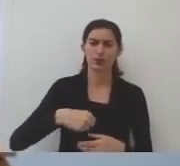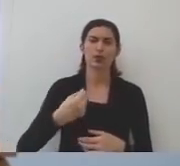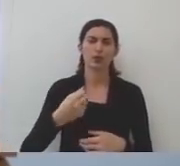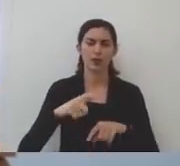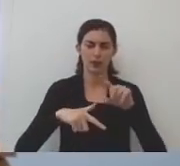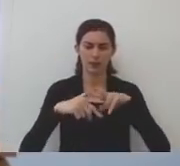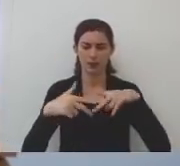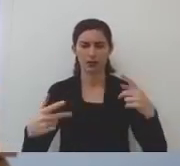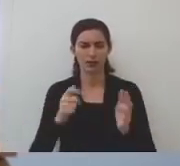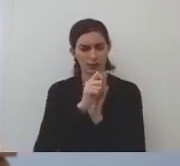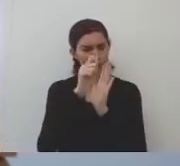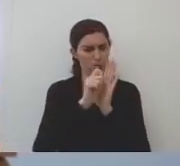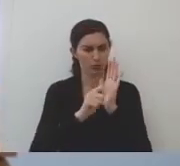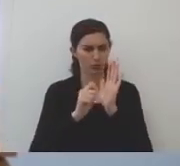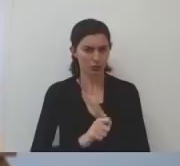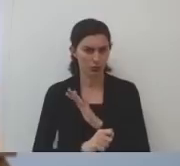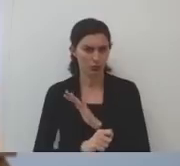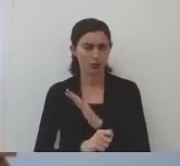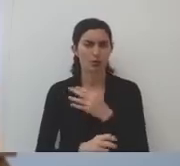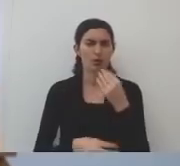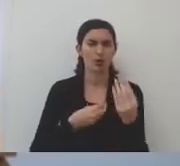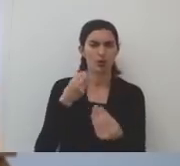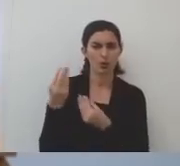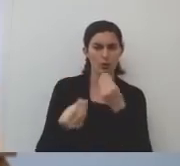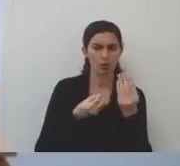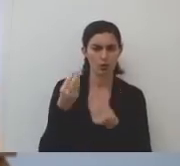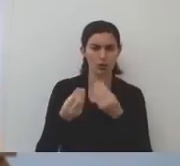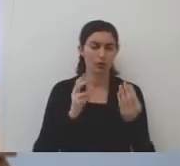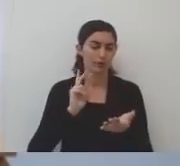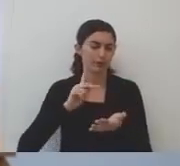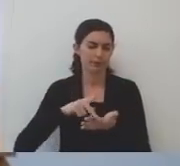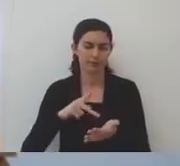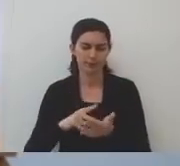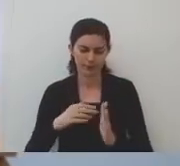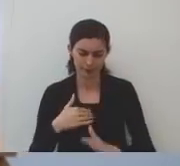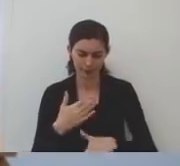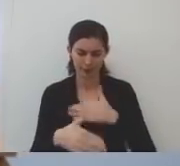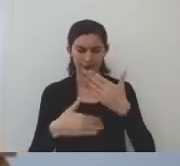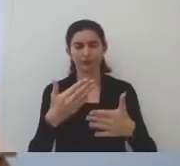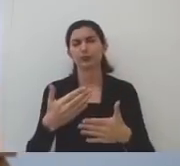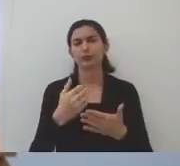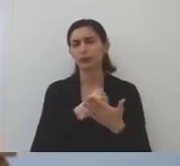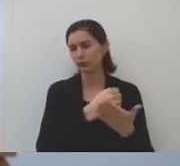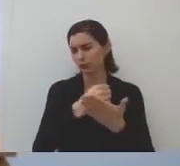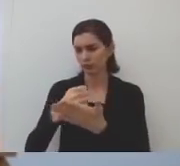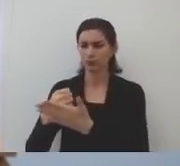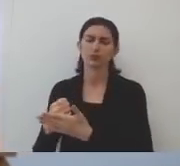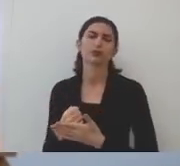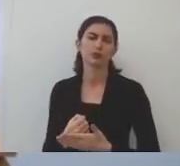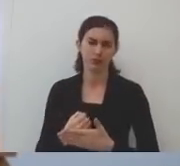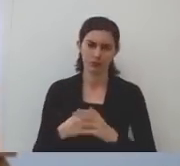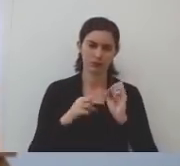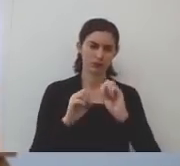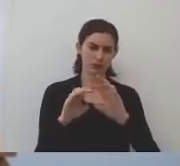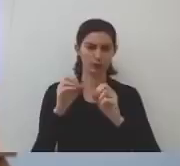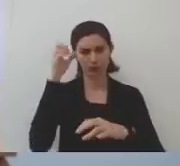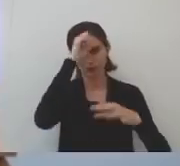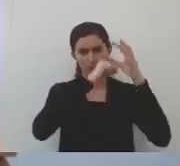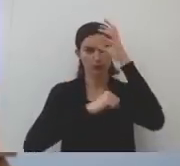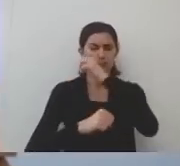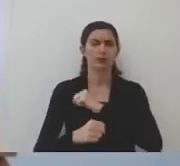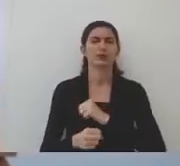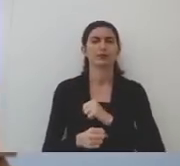o material escrito como uma forma, né, que, na verdade, um processo que auxilia no